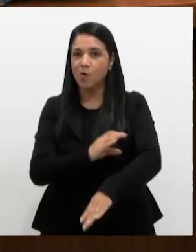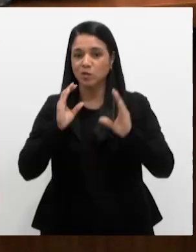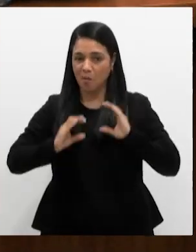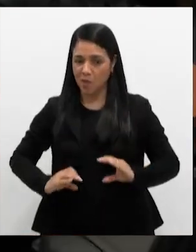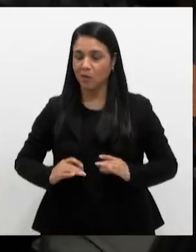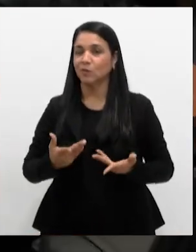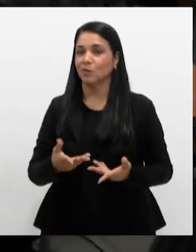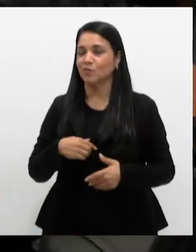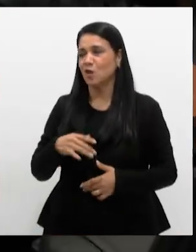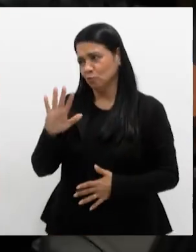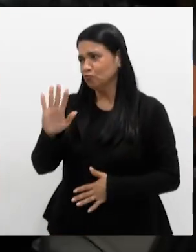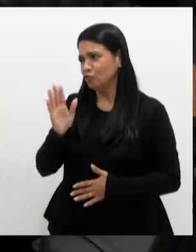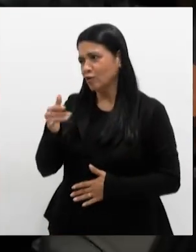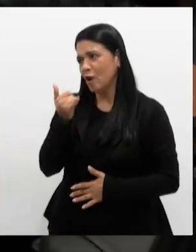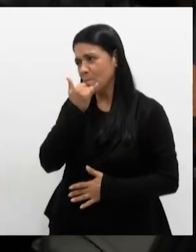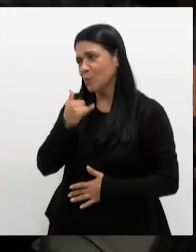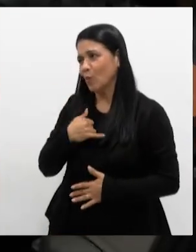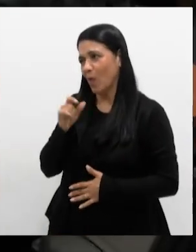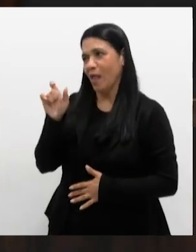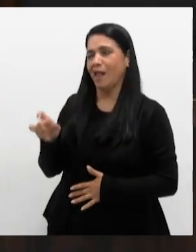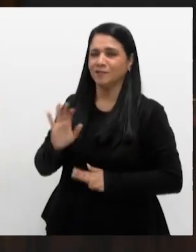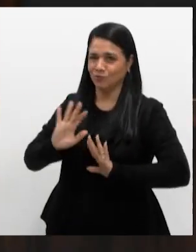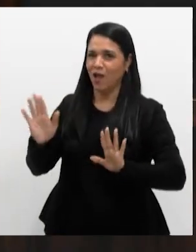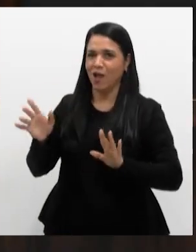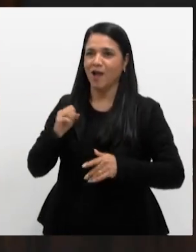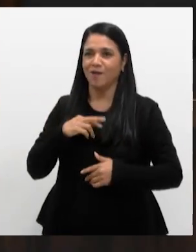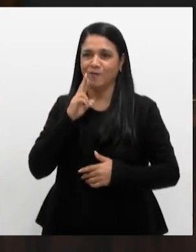Eu já perdoei ele, Amorim. Eu perdoei ele.